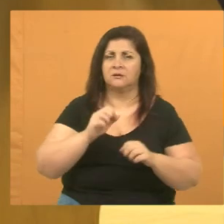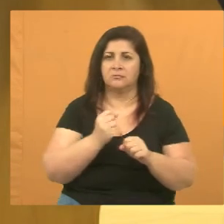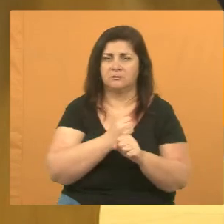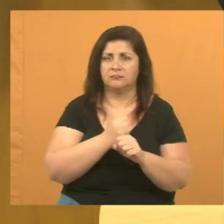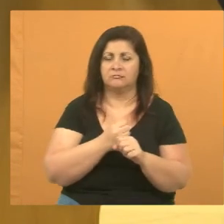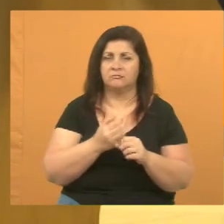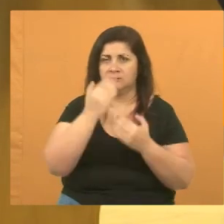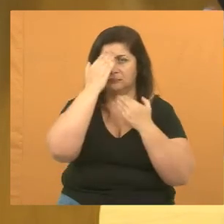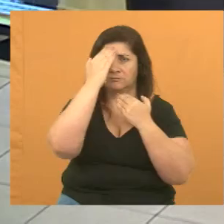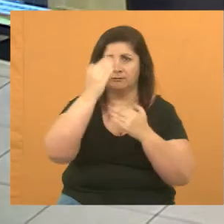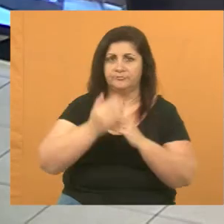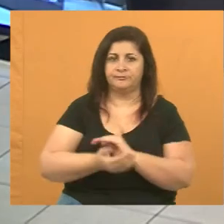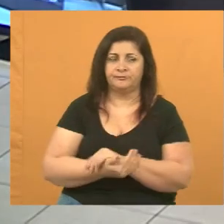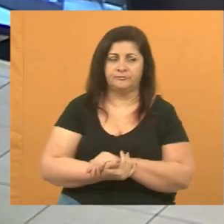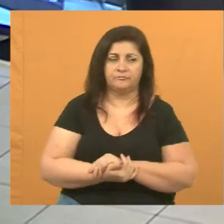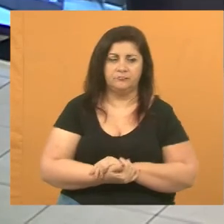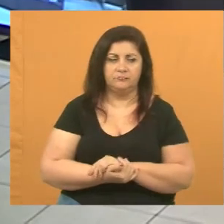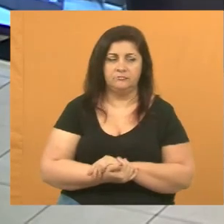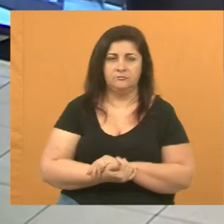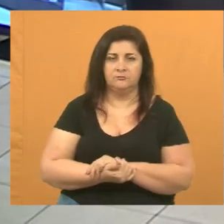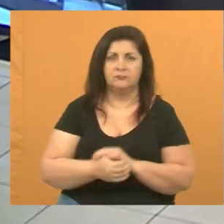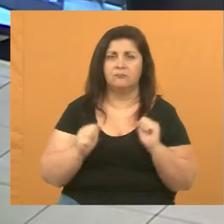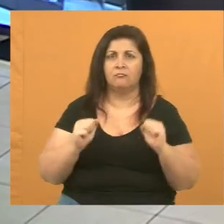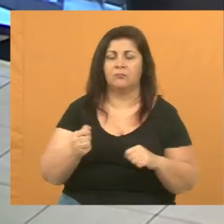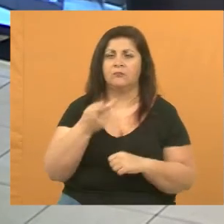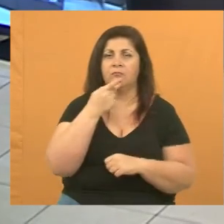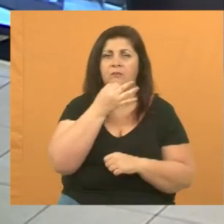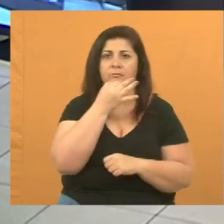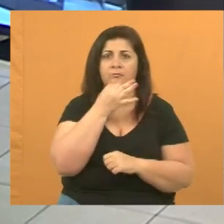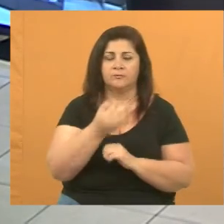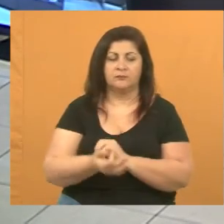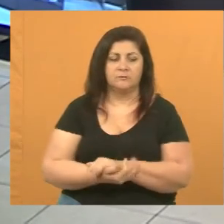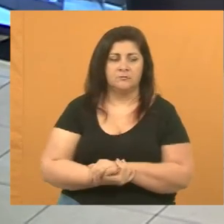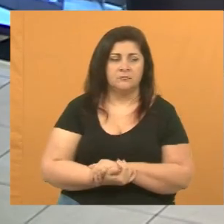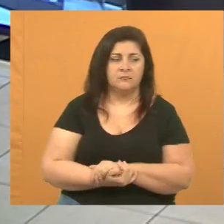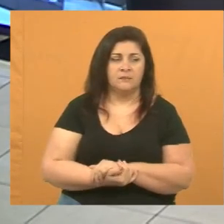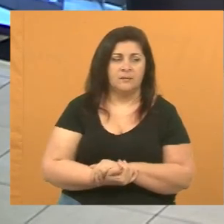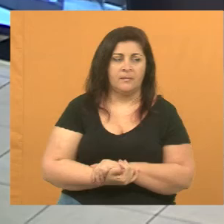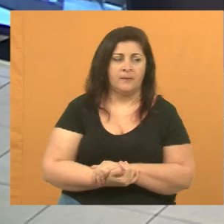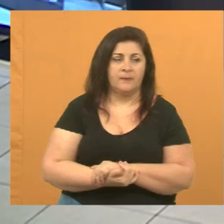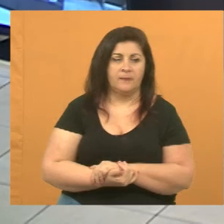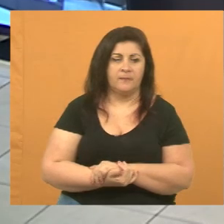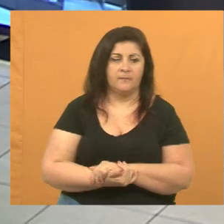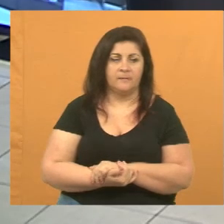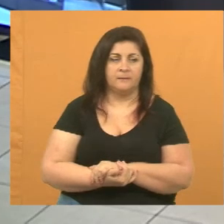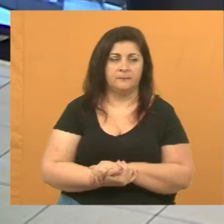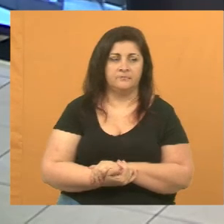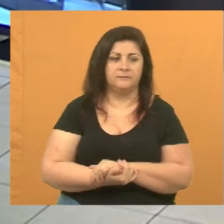moradia. Muito obrigado. O projeto continua em discussão.